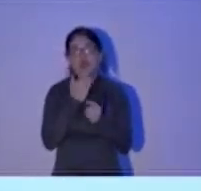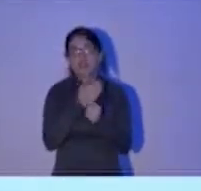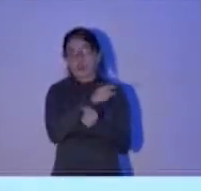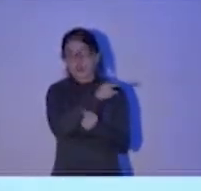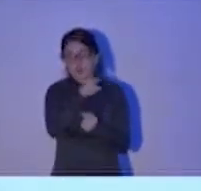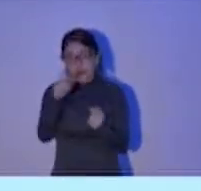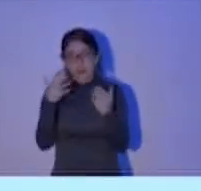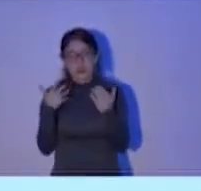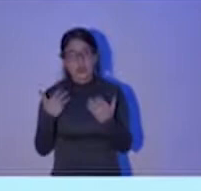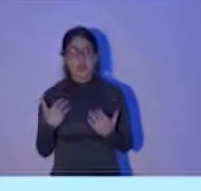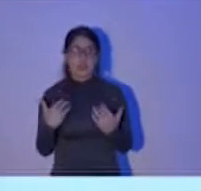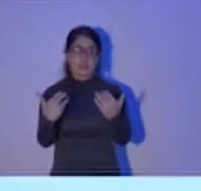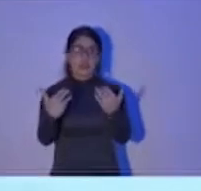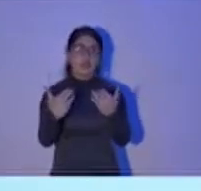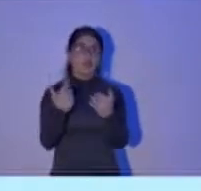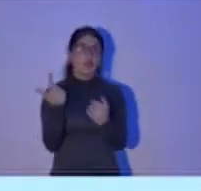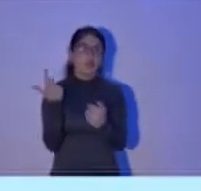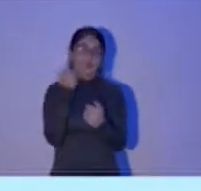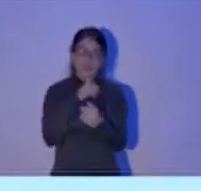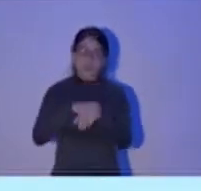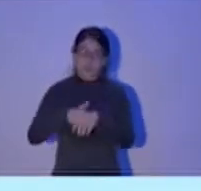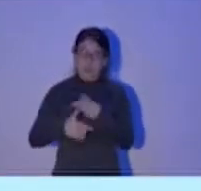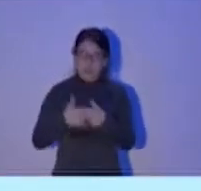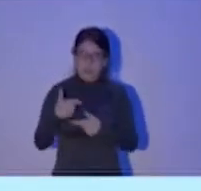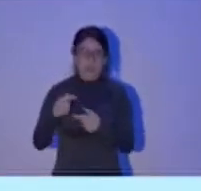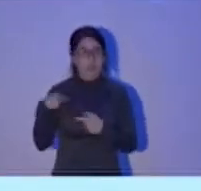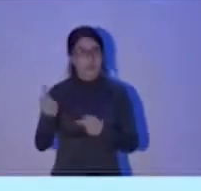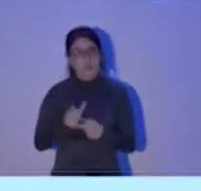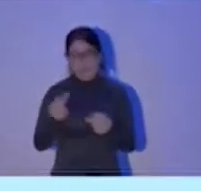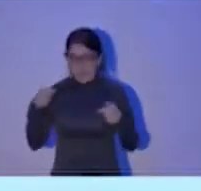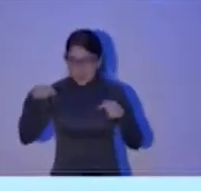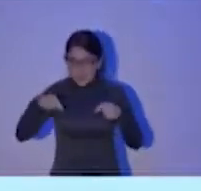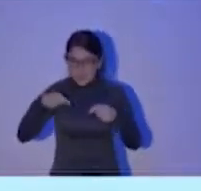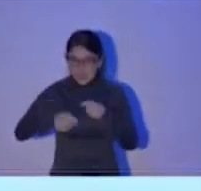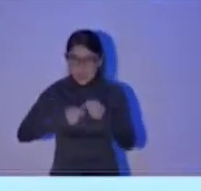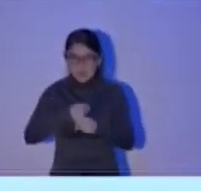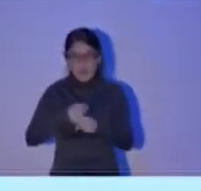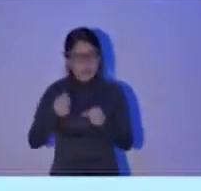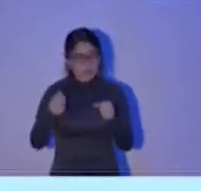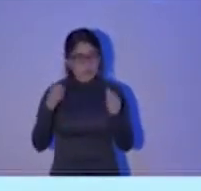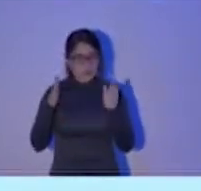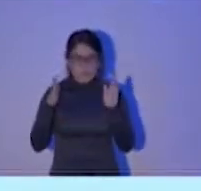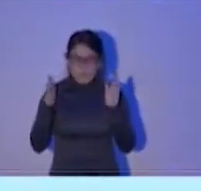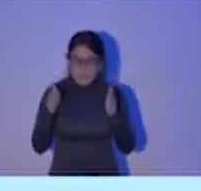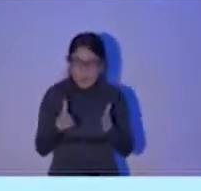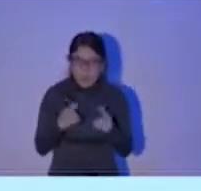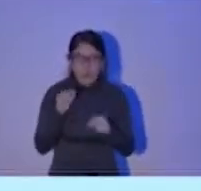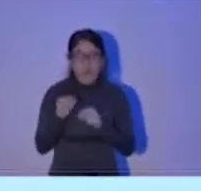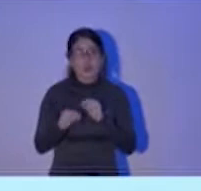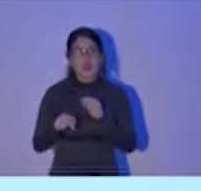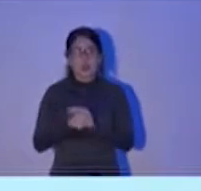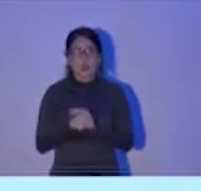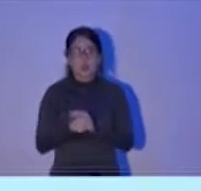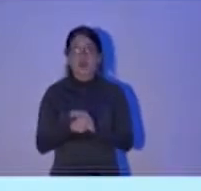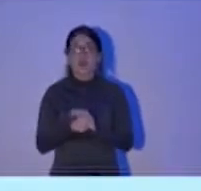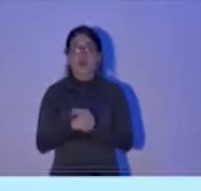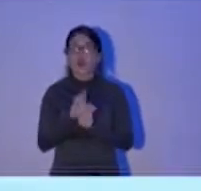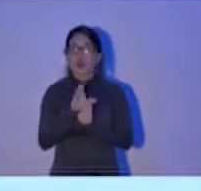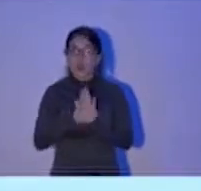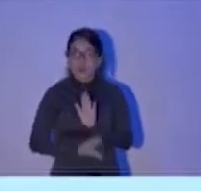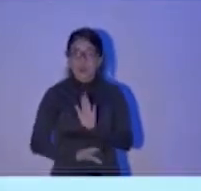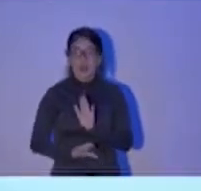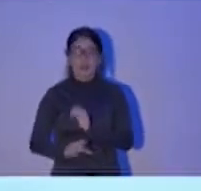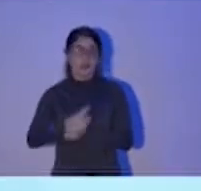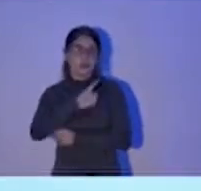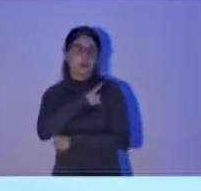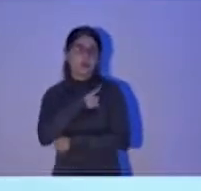estruturação, nós precisamos de uma atenção especial esse ano para a montagem dos currículos do ensino médio. Como o Luiz já disse